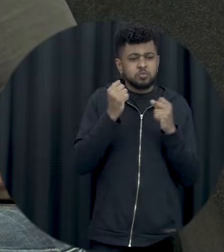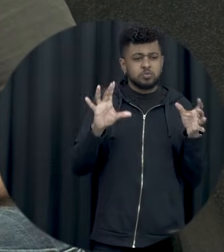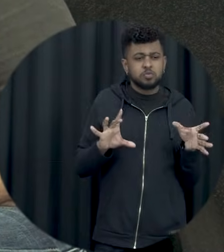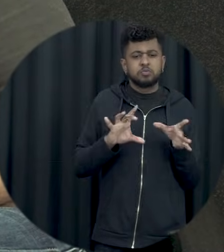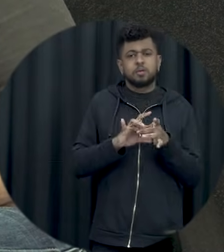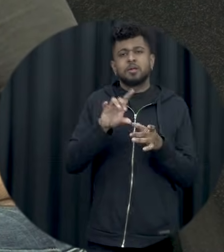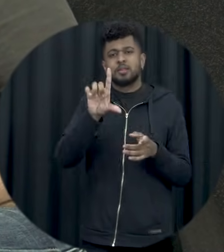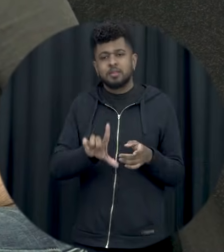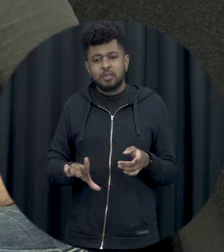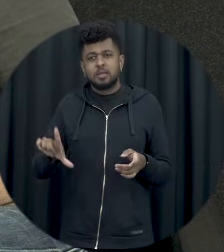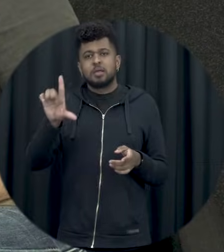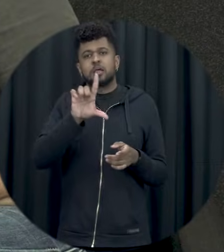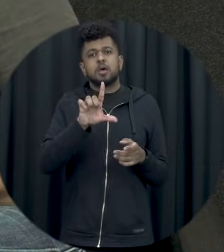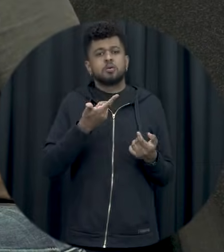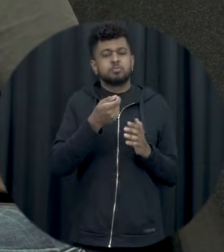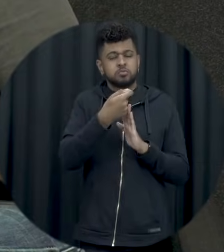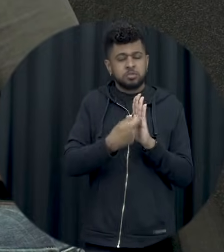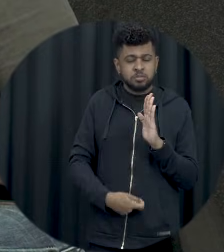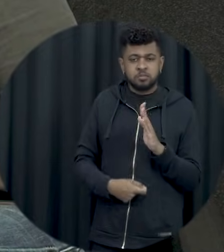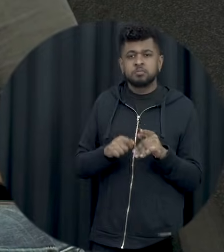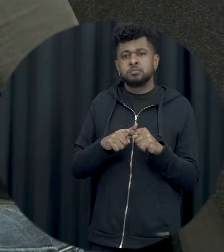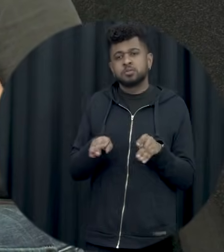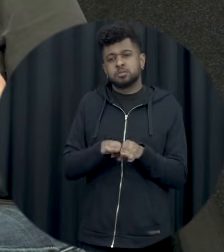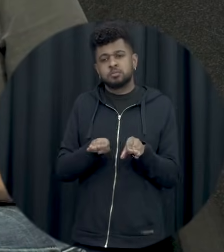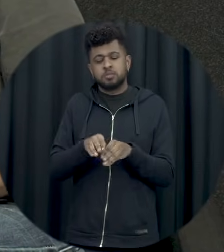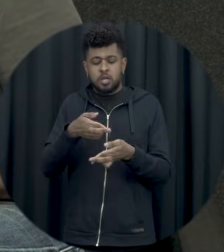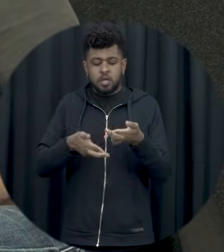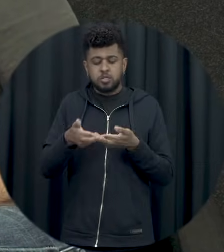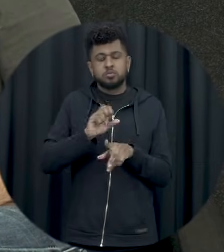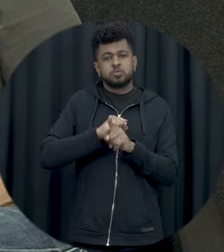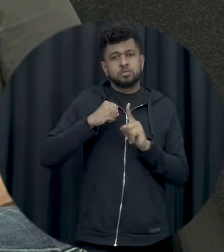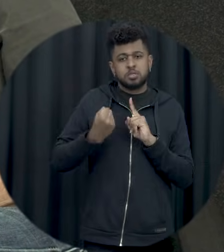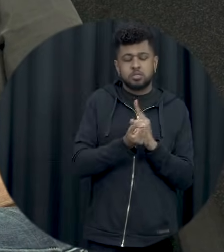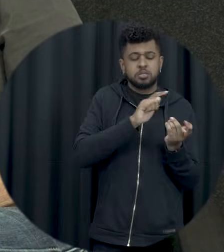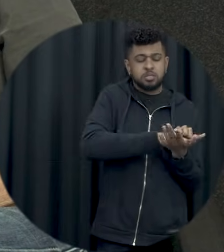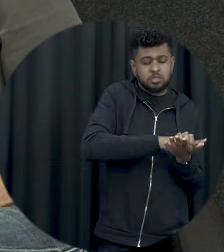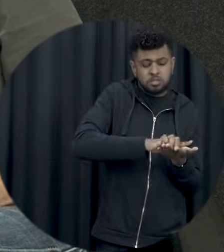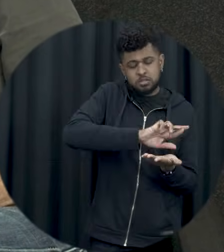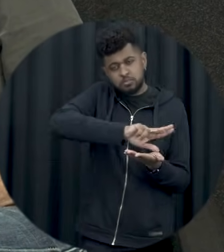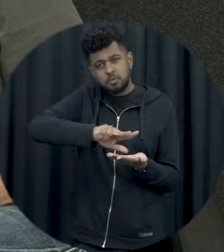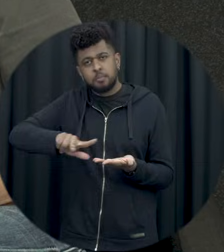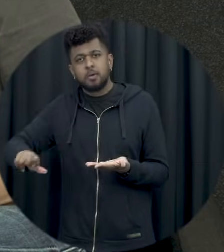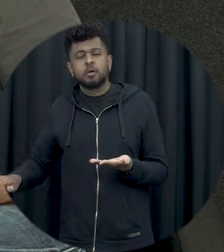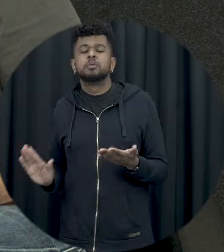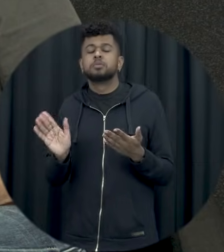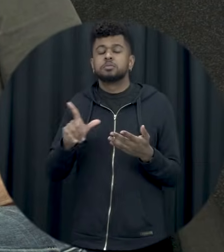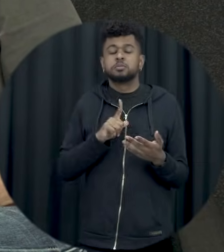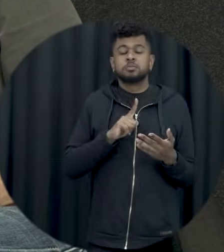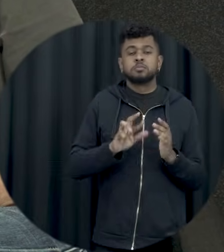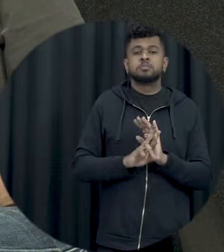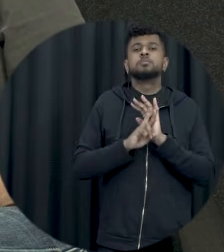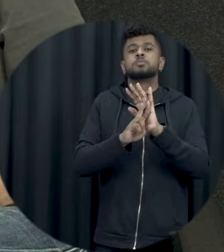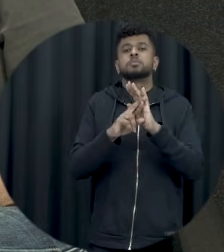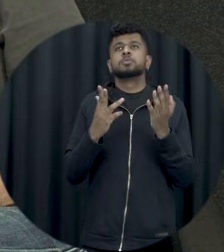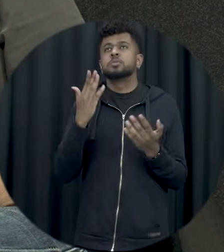literal, literário dos textos, mas também das relações sociais que esses folhetos, de certa forma, representam,